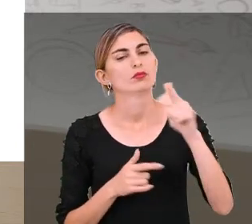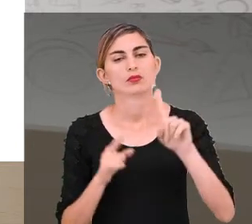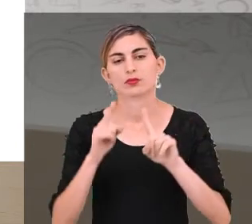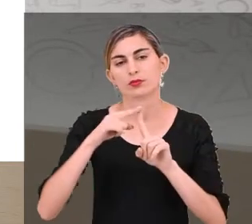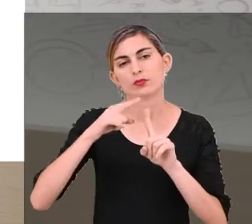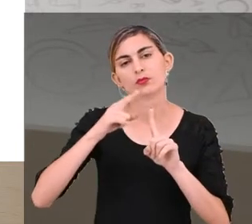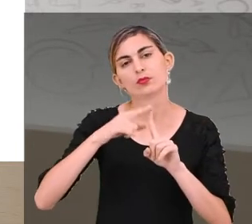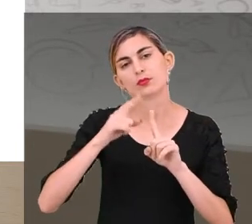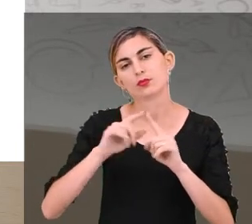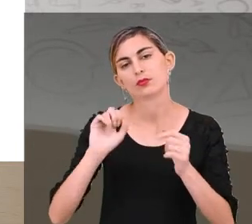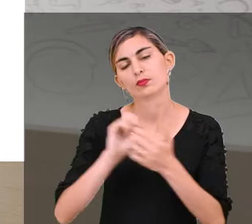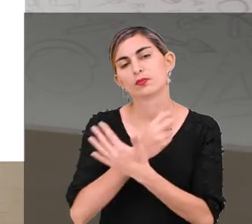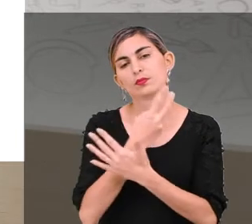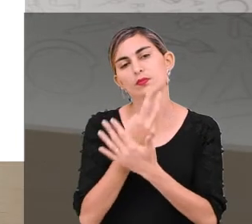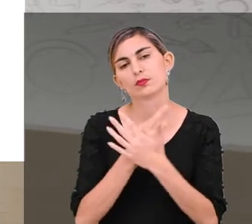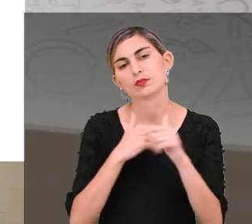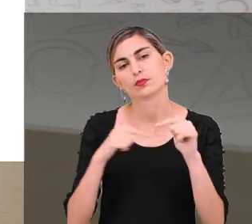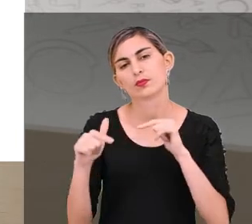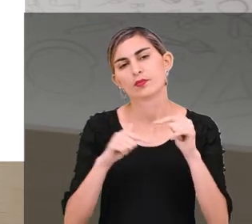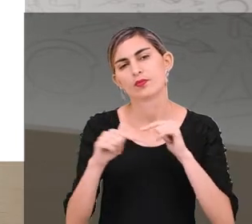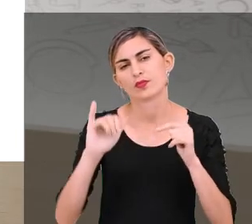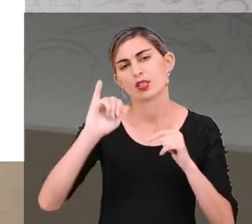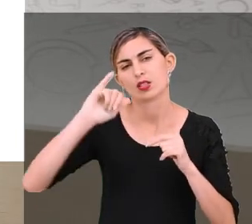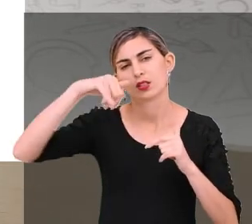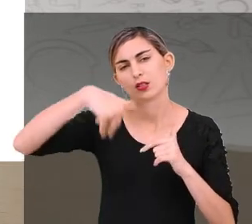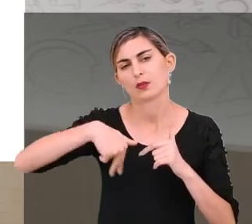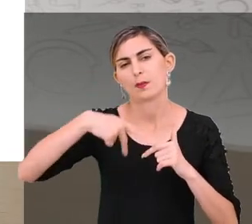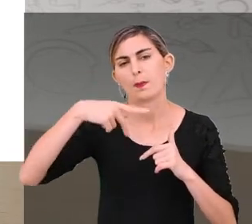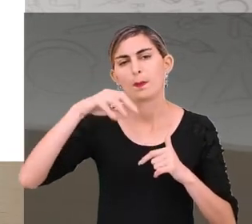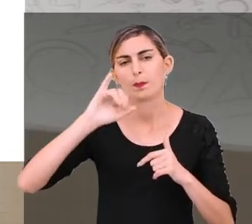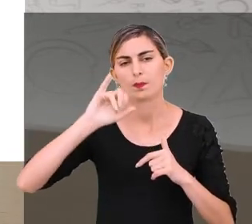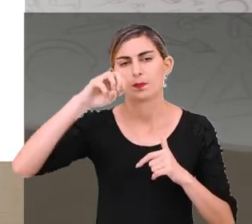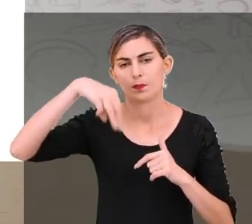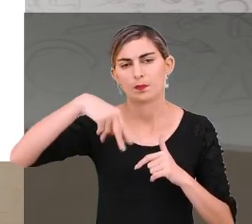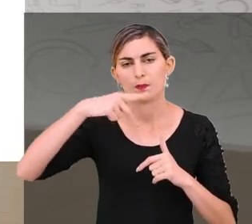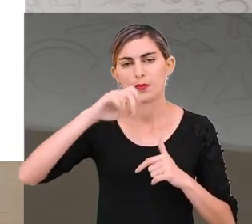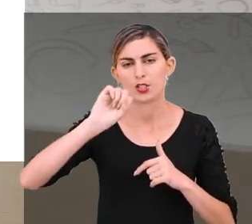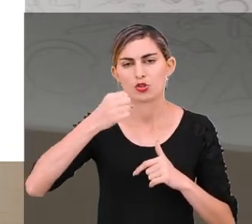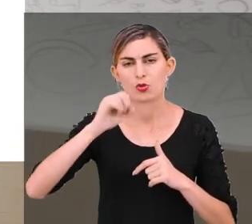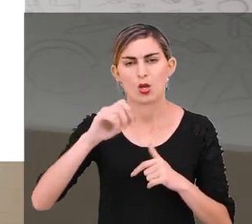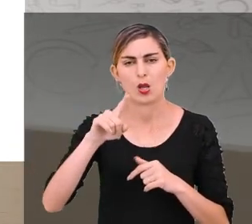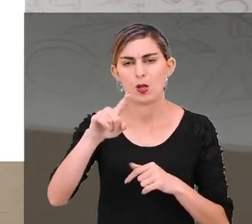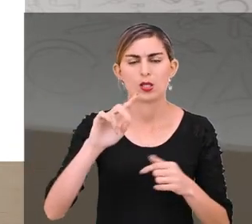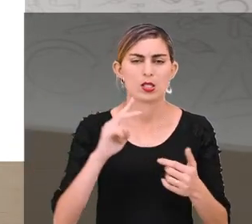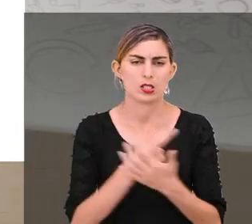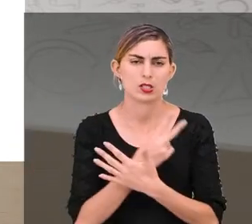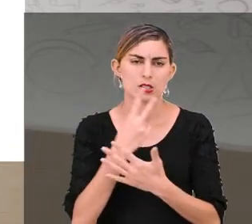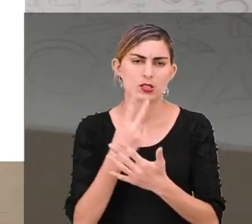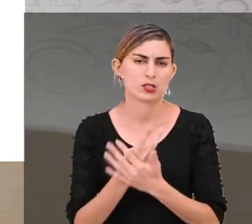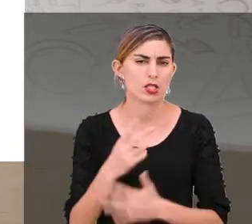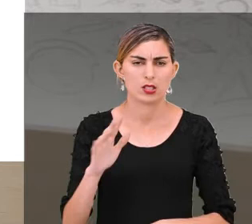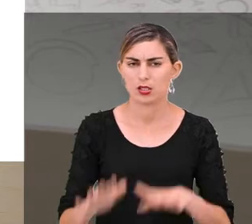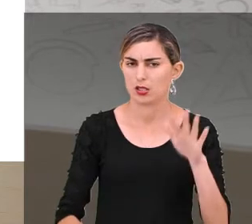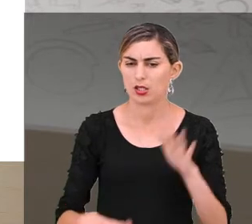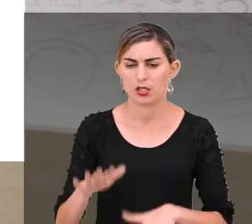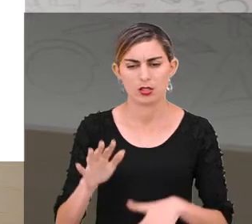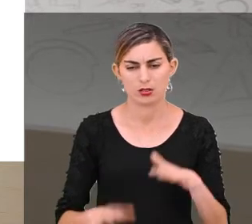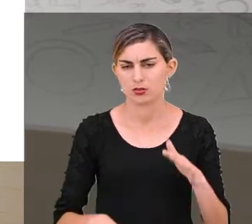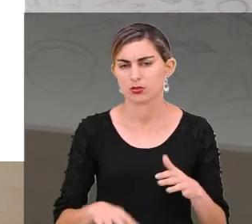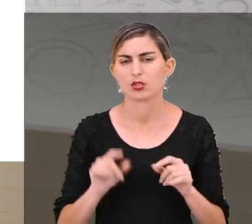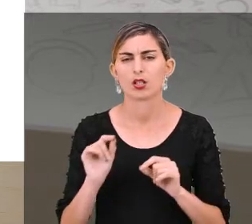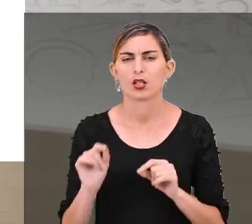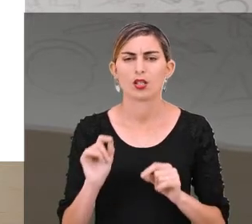Outros tipos de acidentes de trabalho são os acidentes impessoais, ou seja, aqueles acidentes que independem de